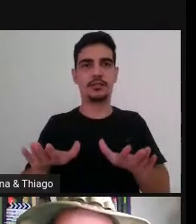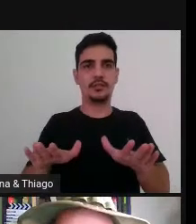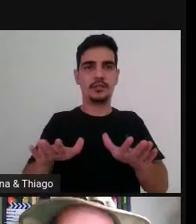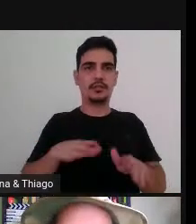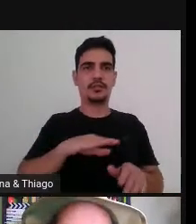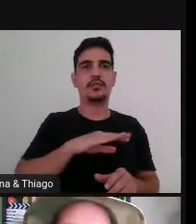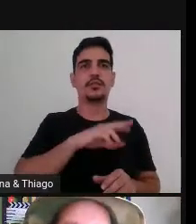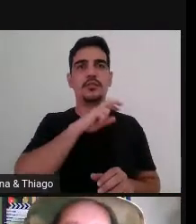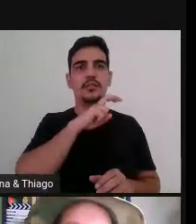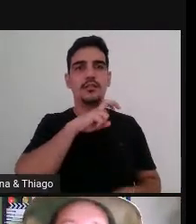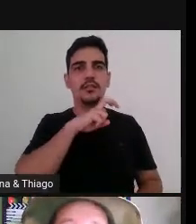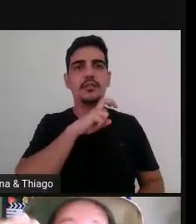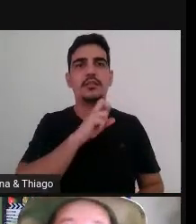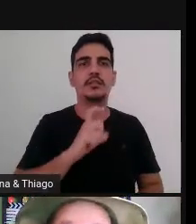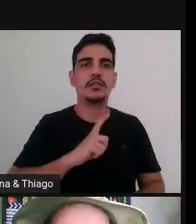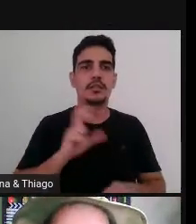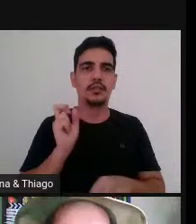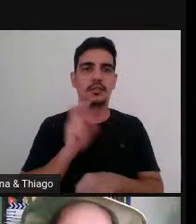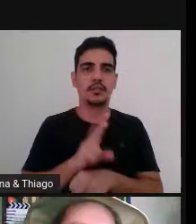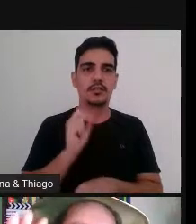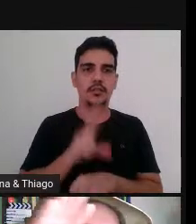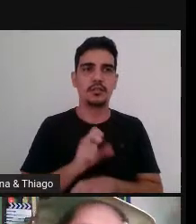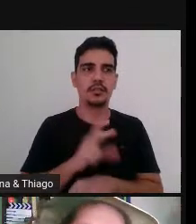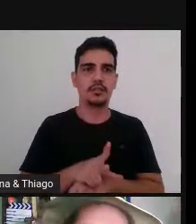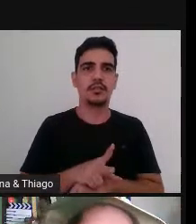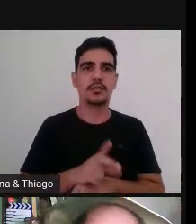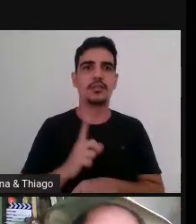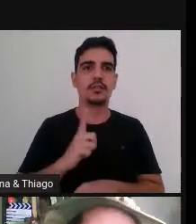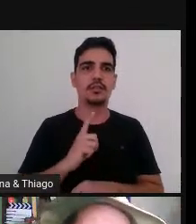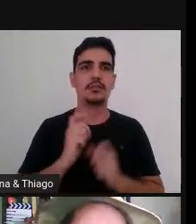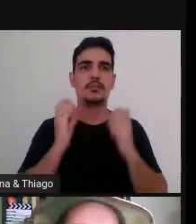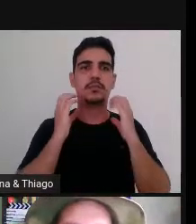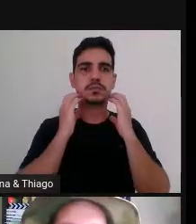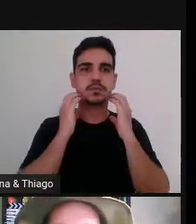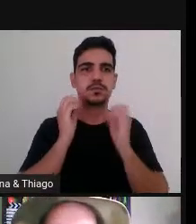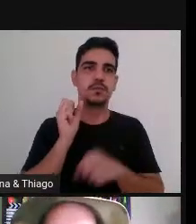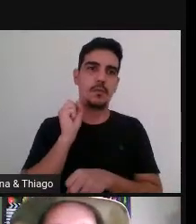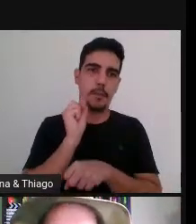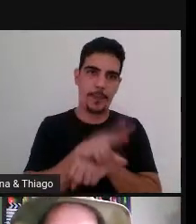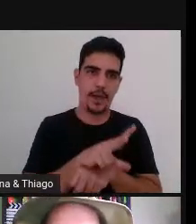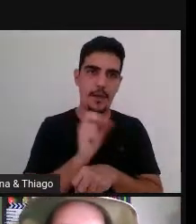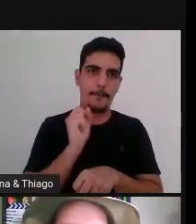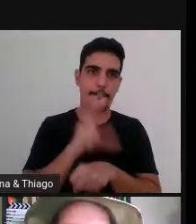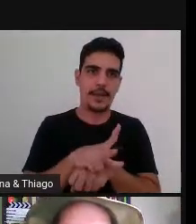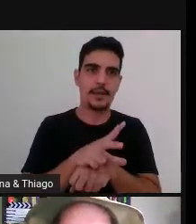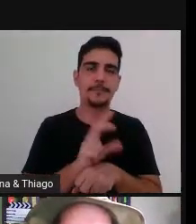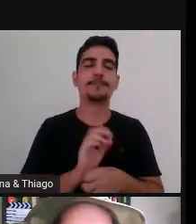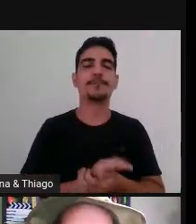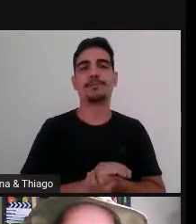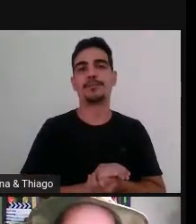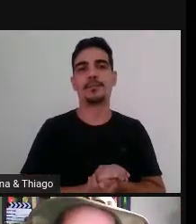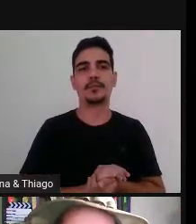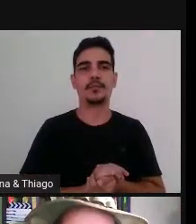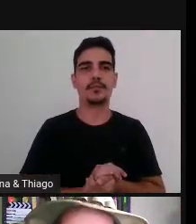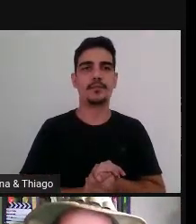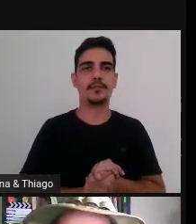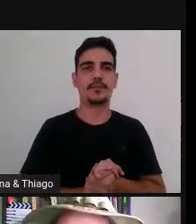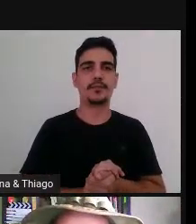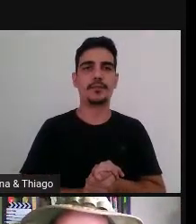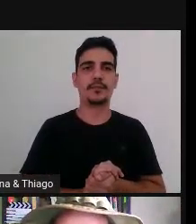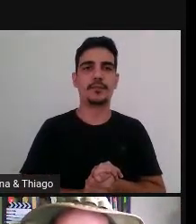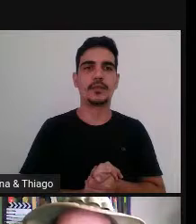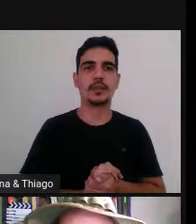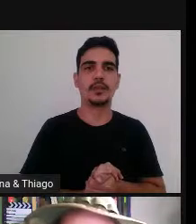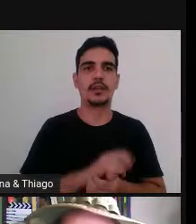têm veneno, são animais que têm uma glândula de veneno para inocular esse veneno na sua presa, né? Então, por exemplo, as serpentes,